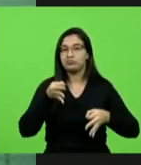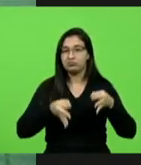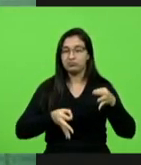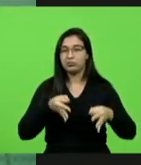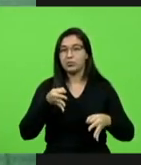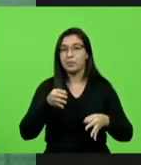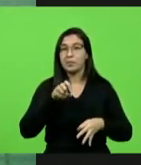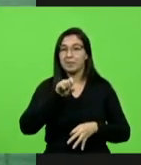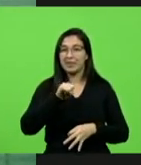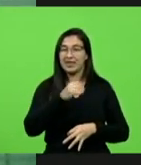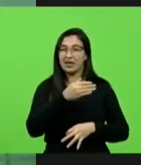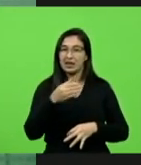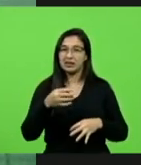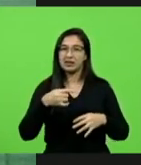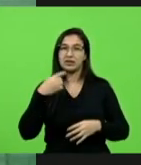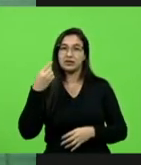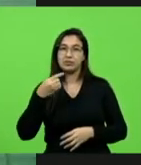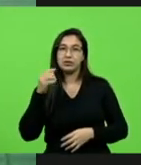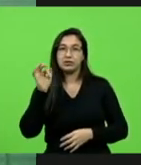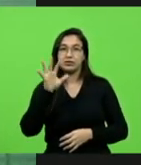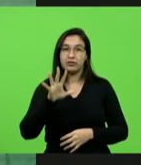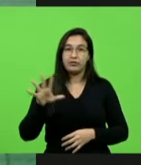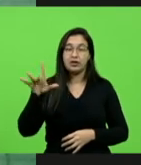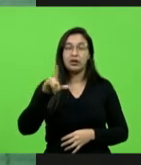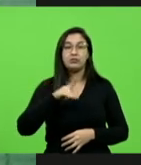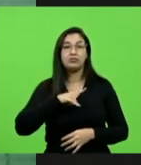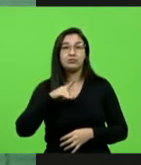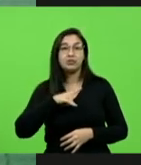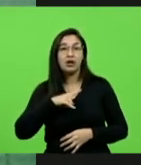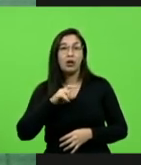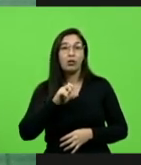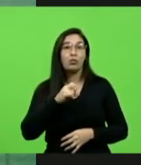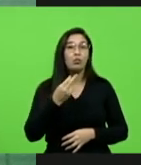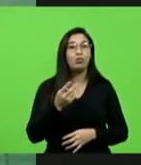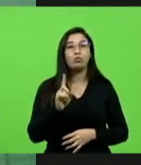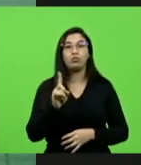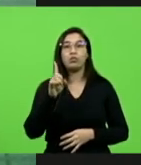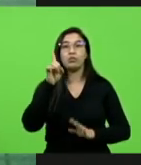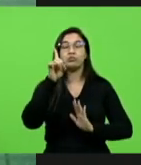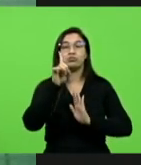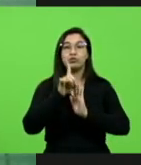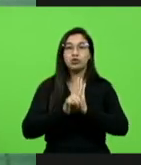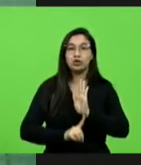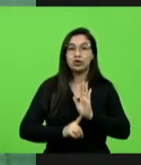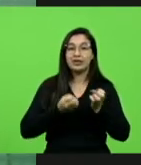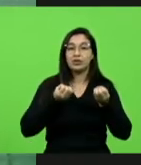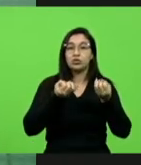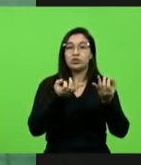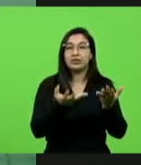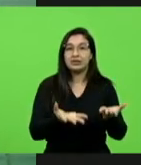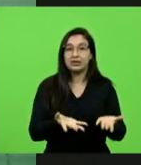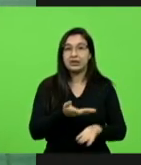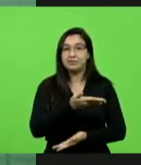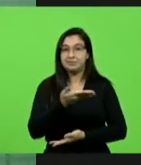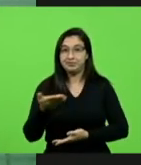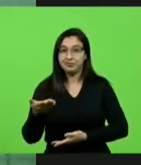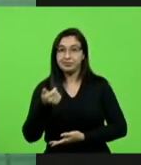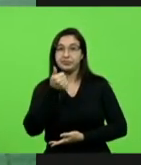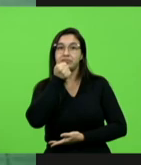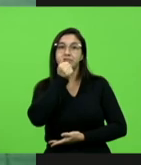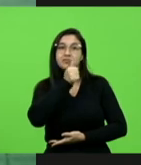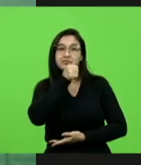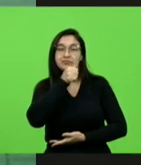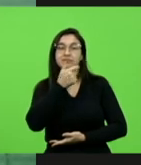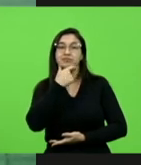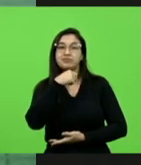deputados federais têm o direito de dar o direito aos pais